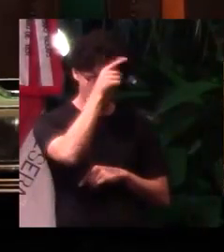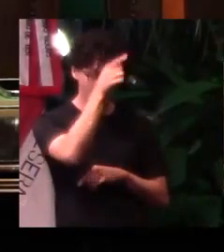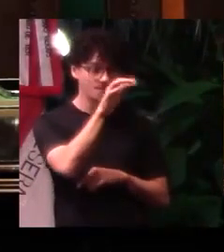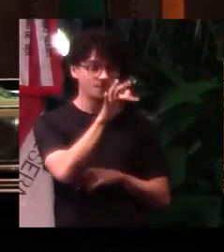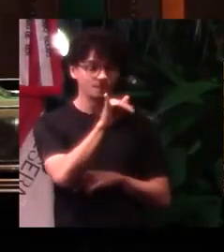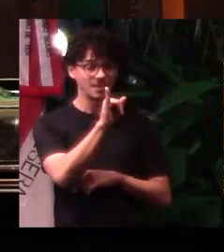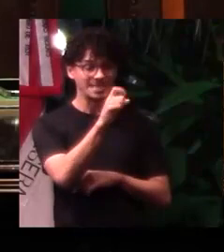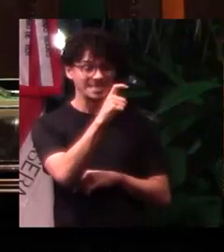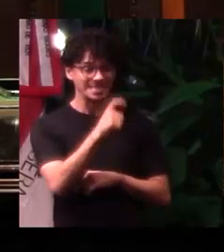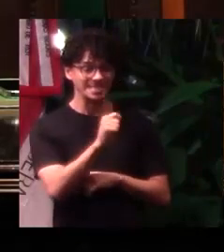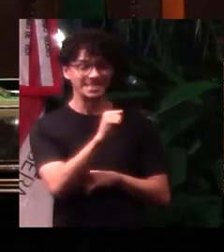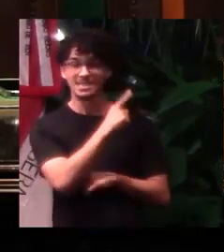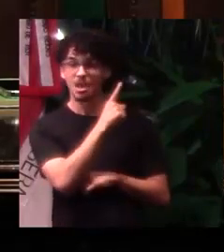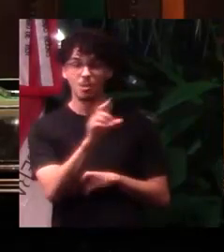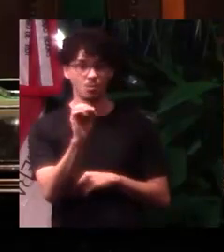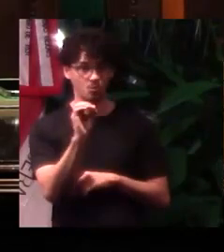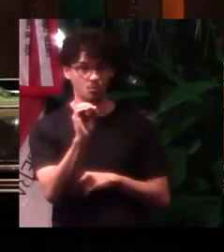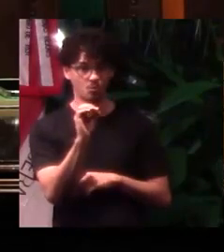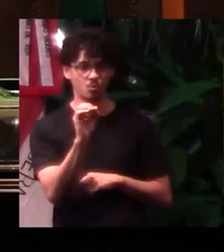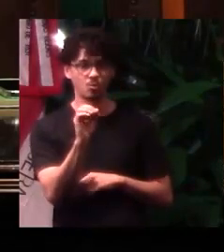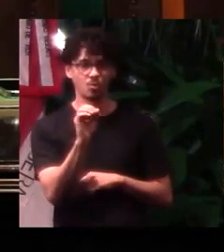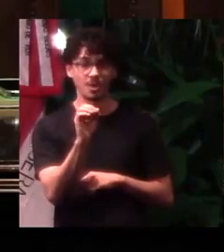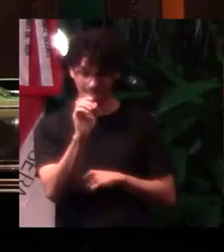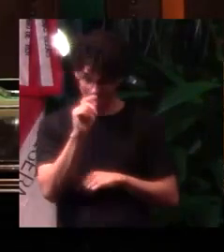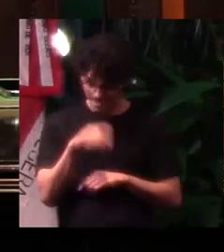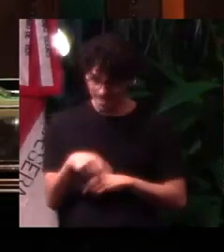estar dizendo exatamente que ela é